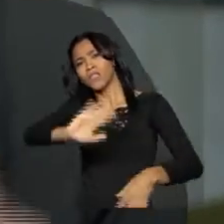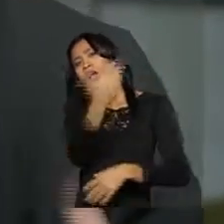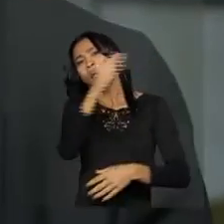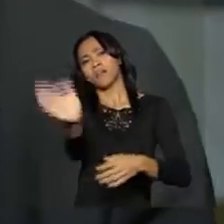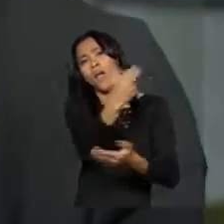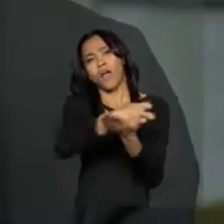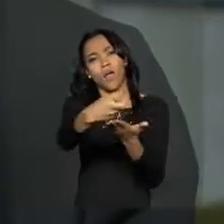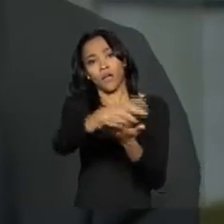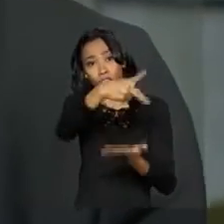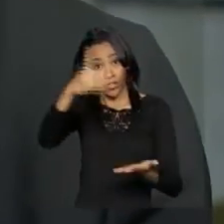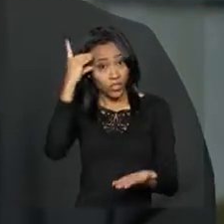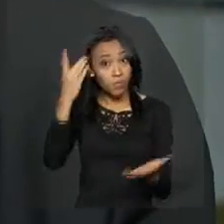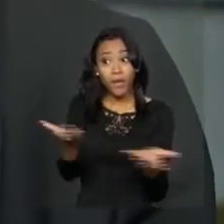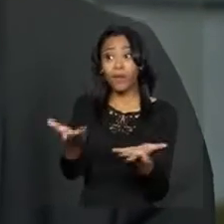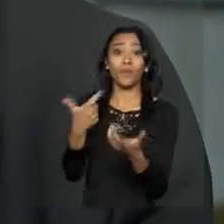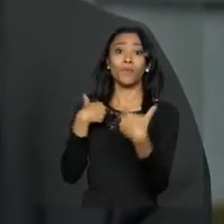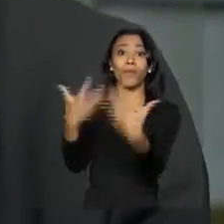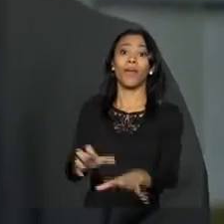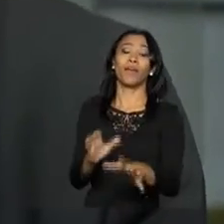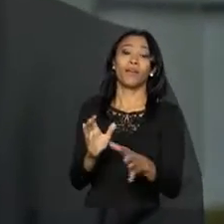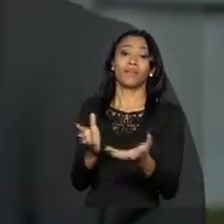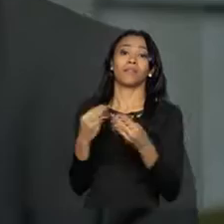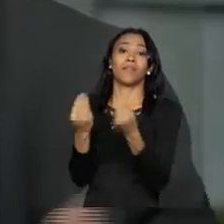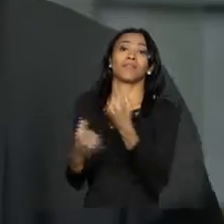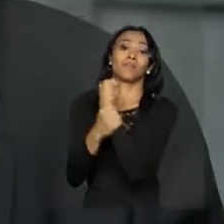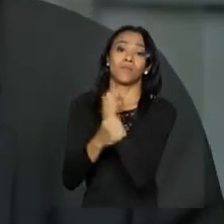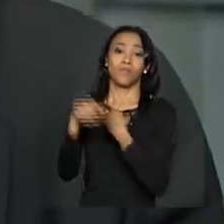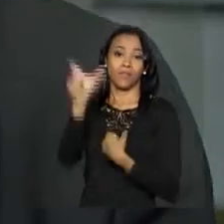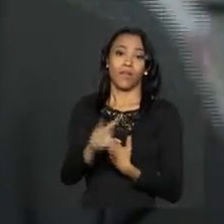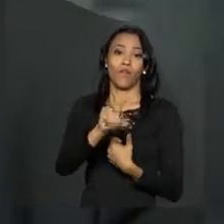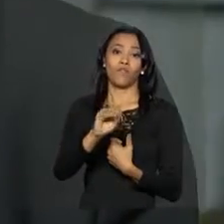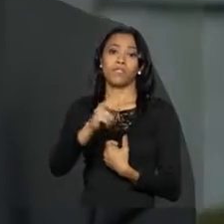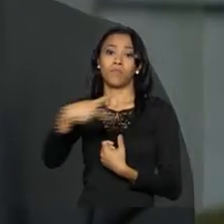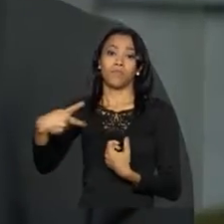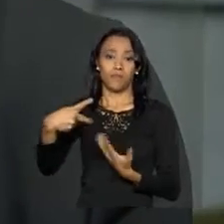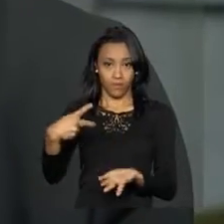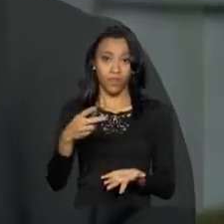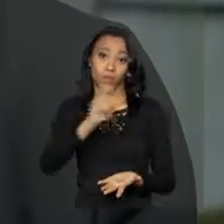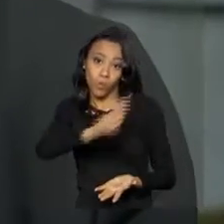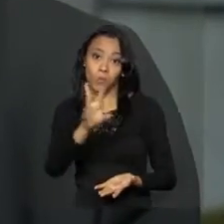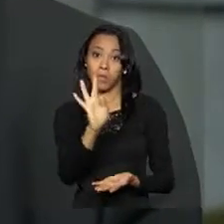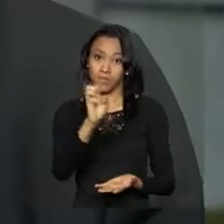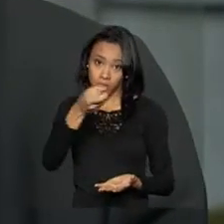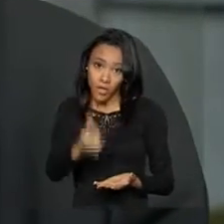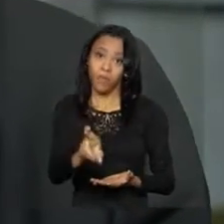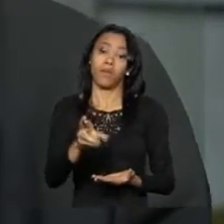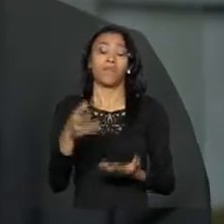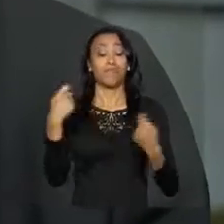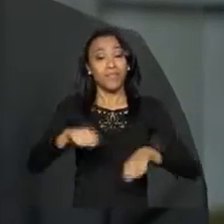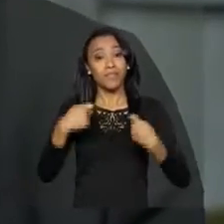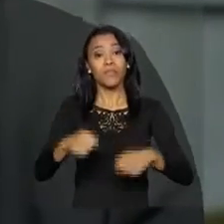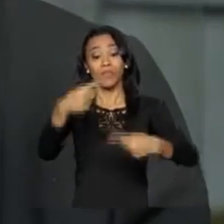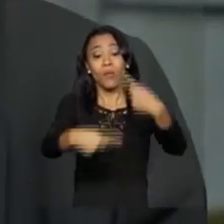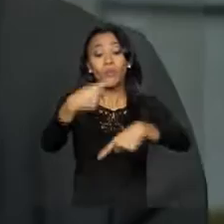rua para segurar o Temer. Então, de verdade, o que nós temos é um golpe institucional, e que nós precisamos é de uma